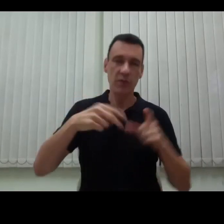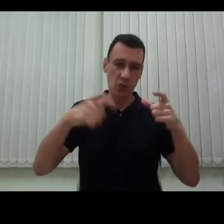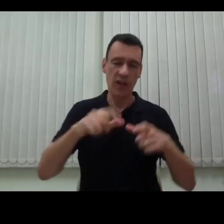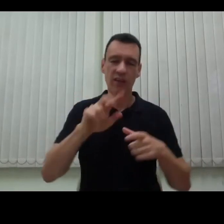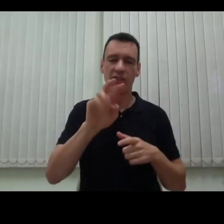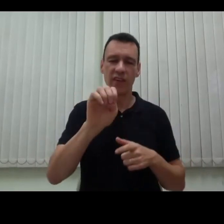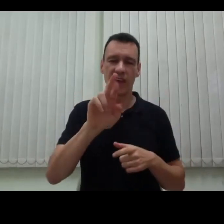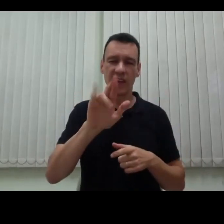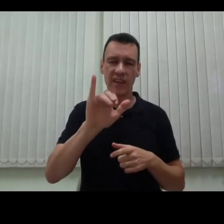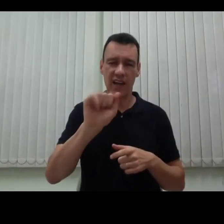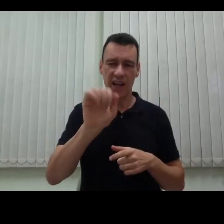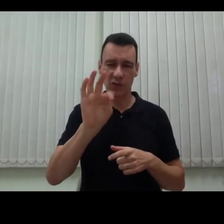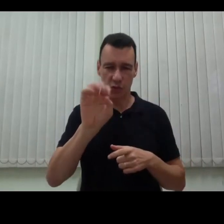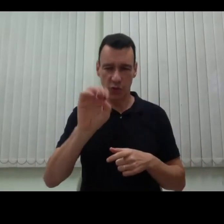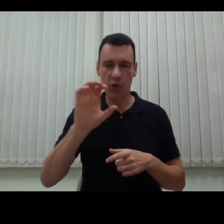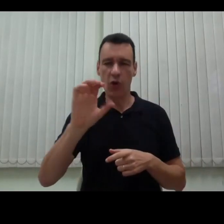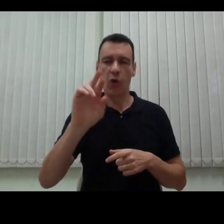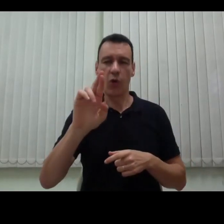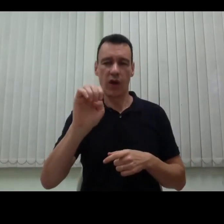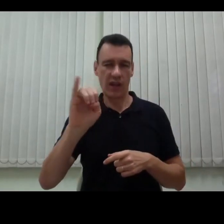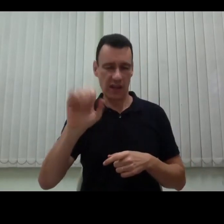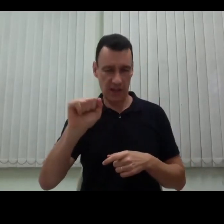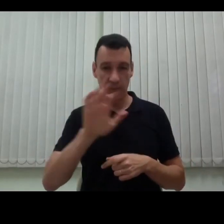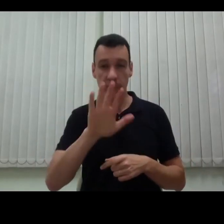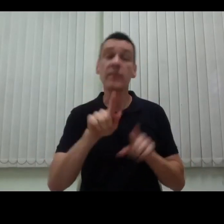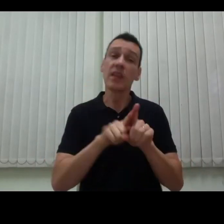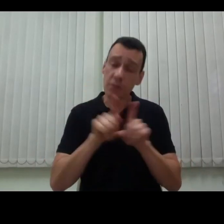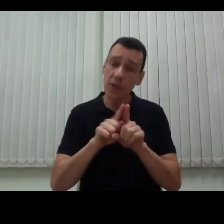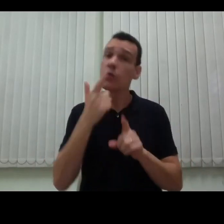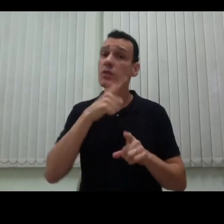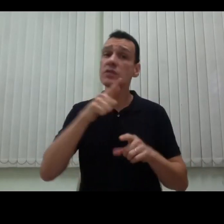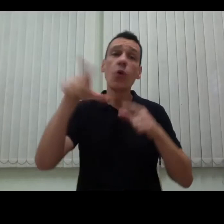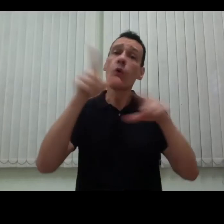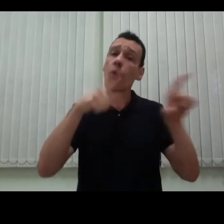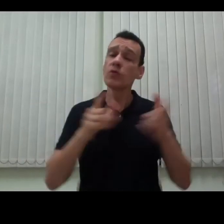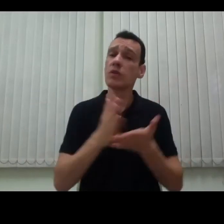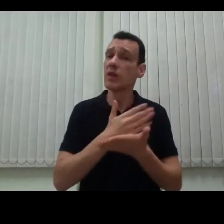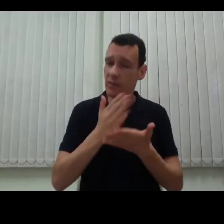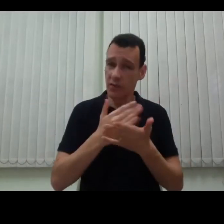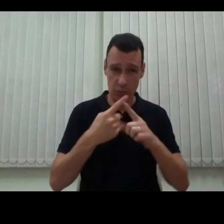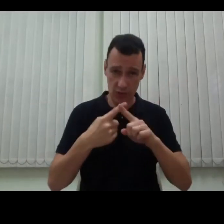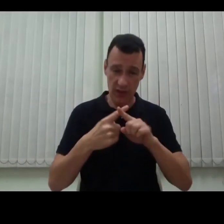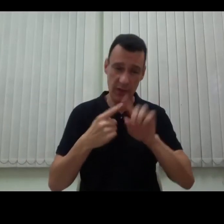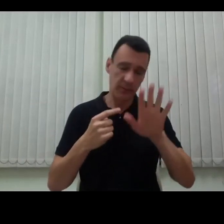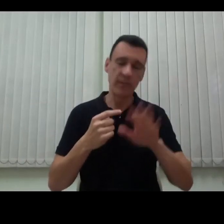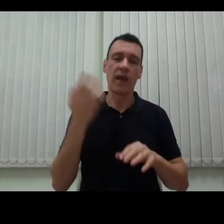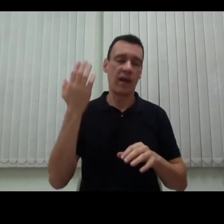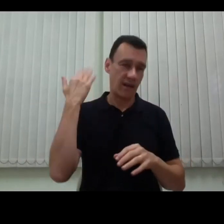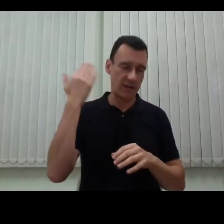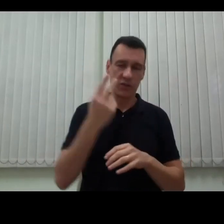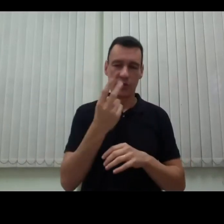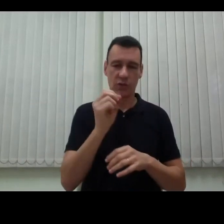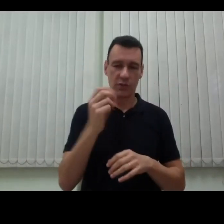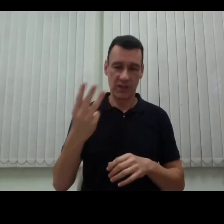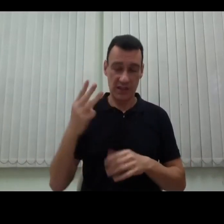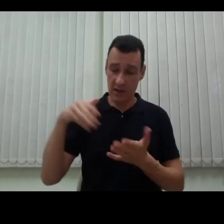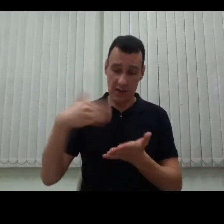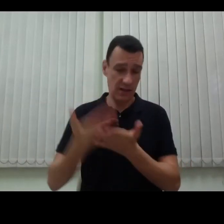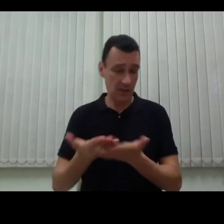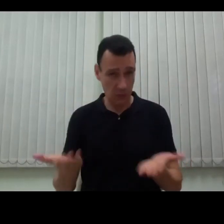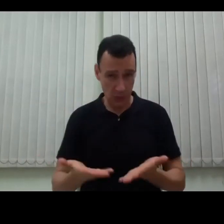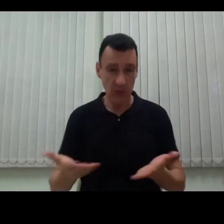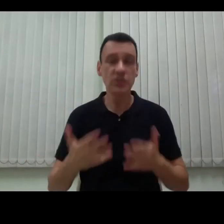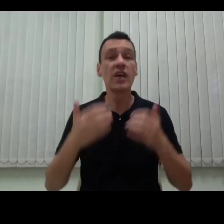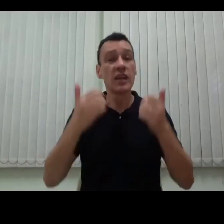também foram adquiridos outros livros, porque também, de 2003 para cá, depois da Lei 10.639, né, que instituiu o ensino de História e